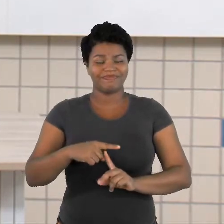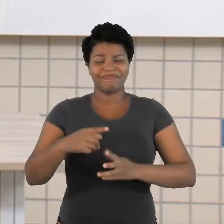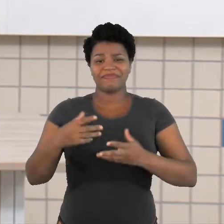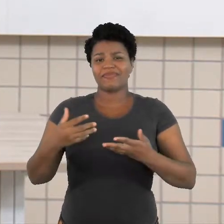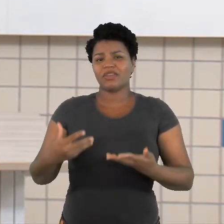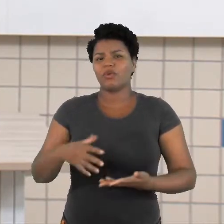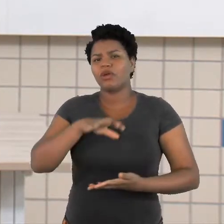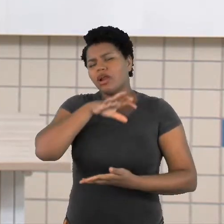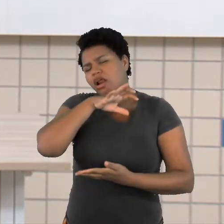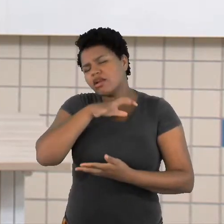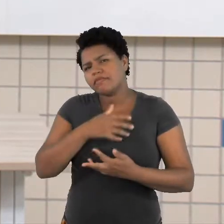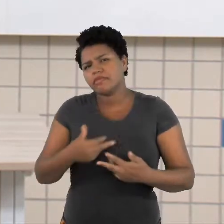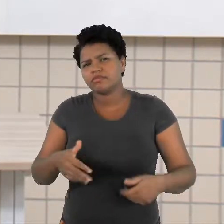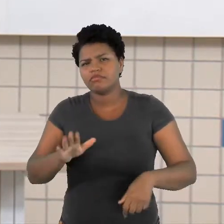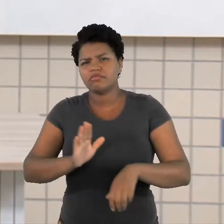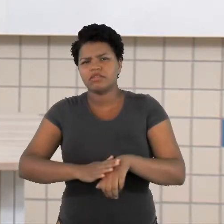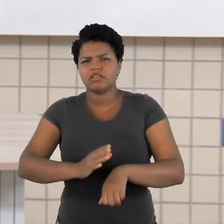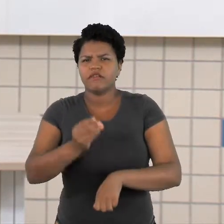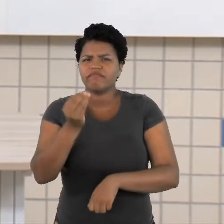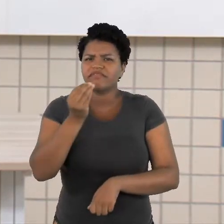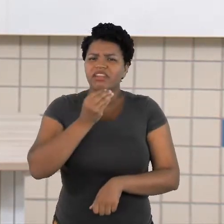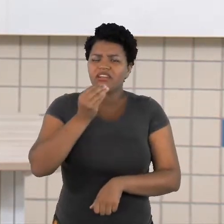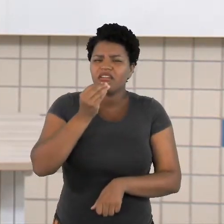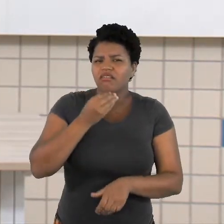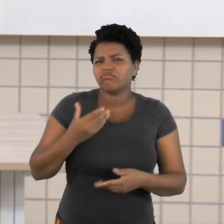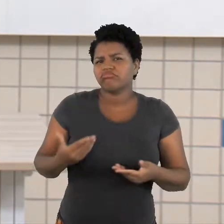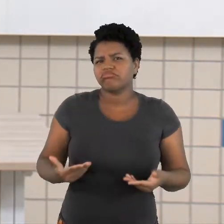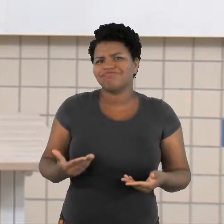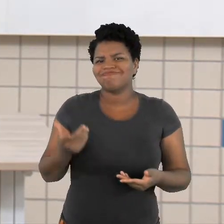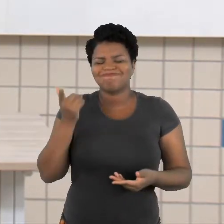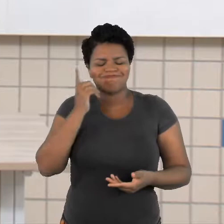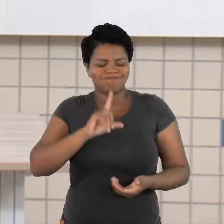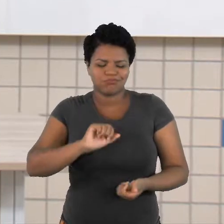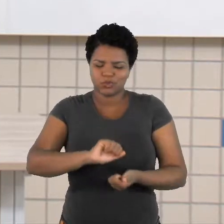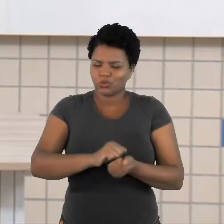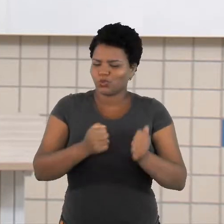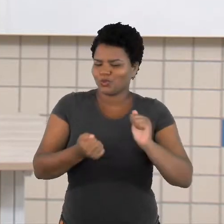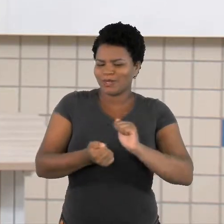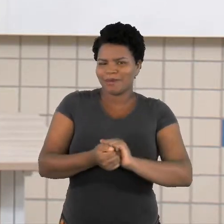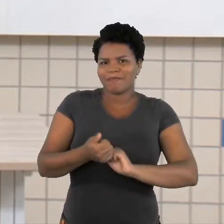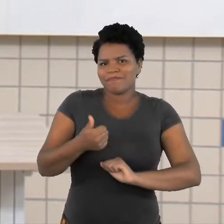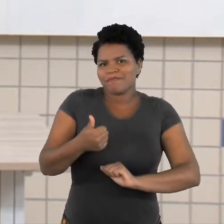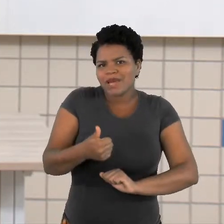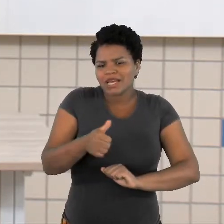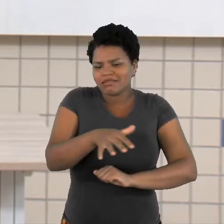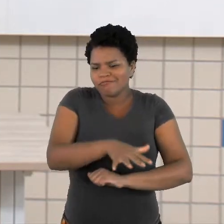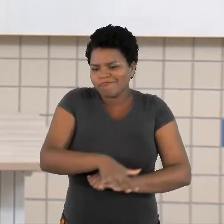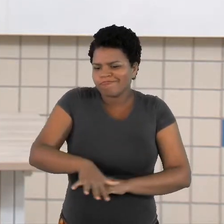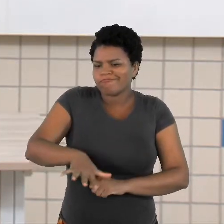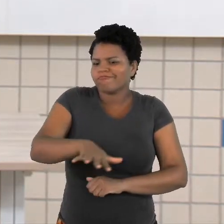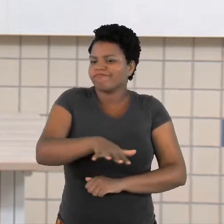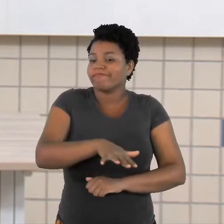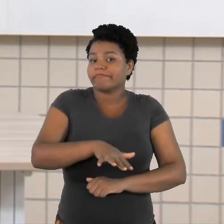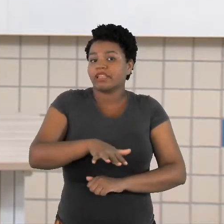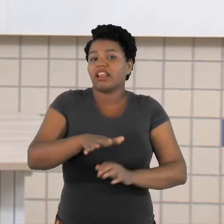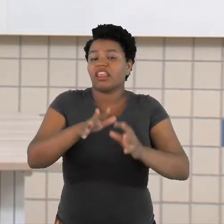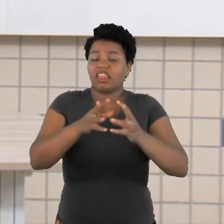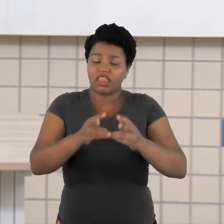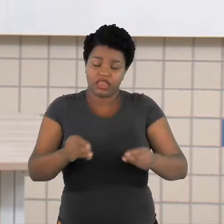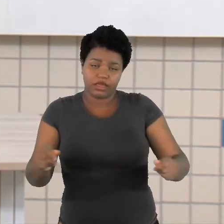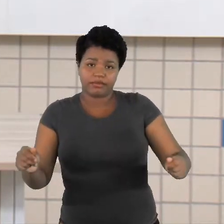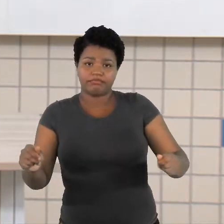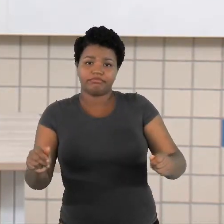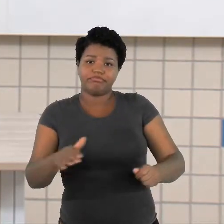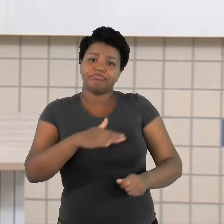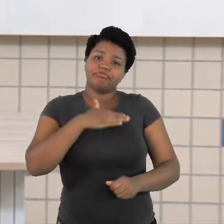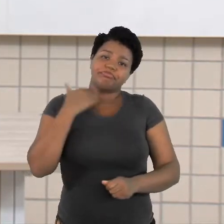os animais que não conseguem se adaptar muito bem ao ambiente, eles acabam sucumbindo, eles